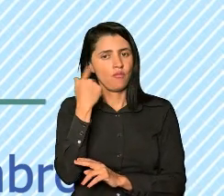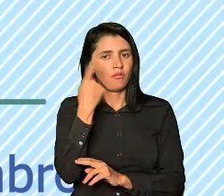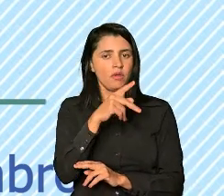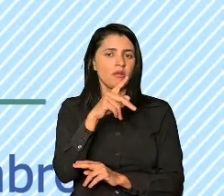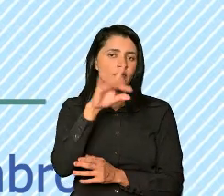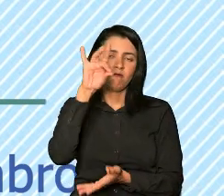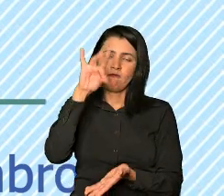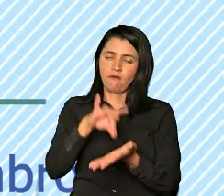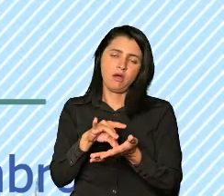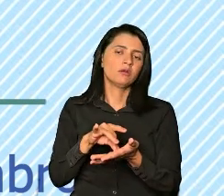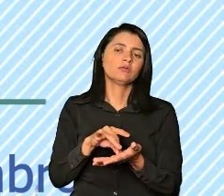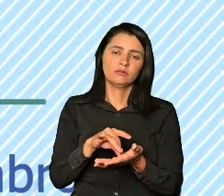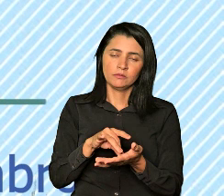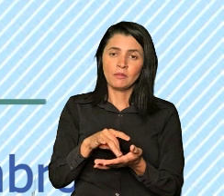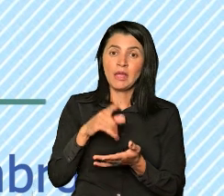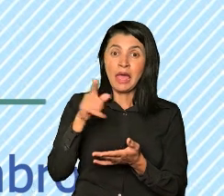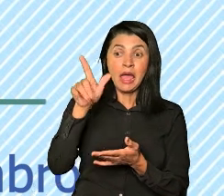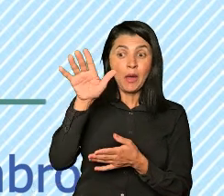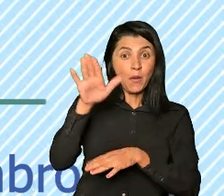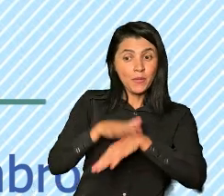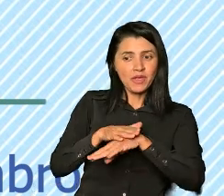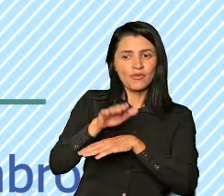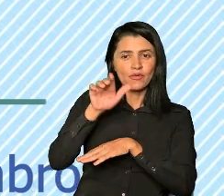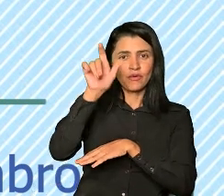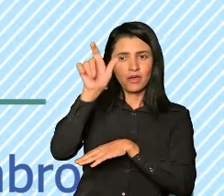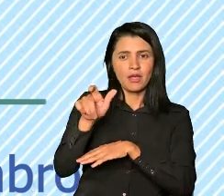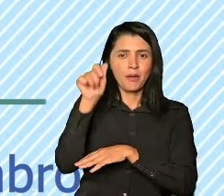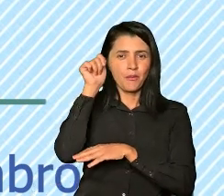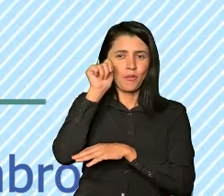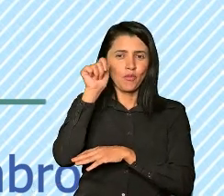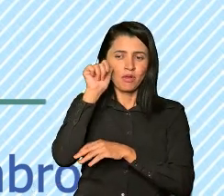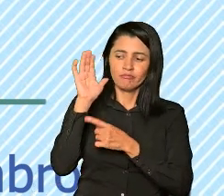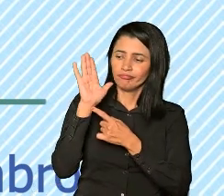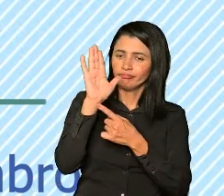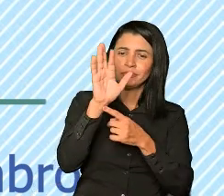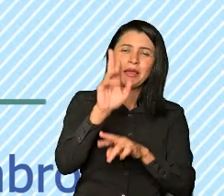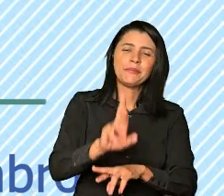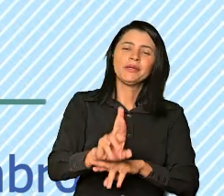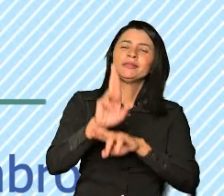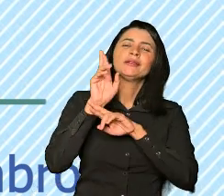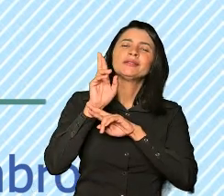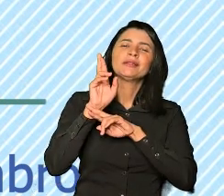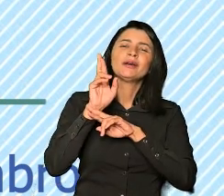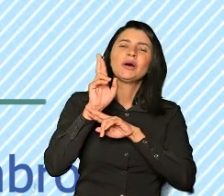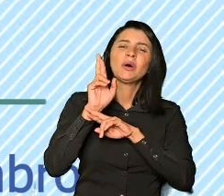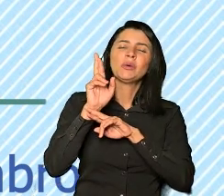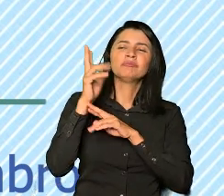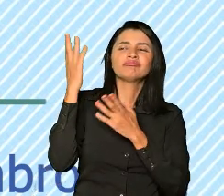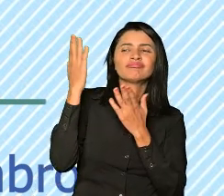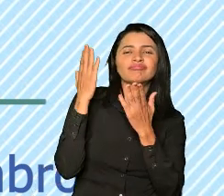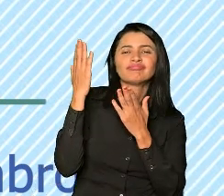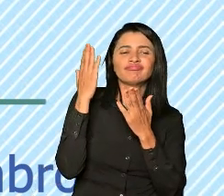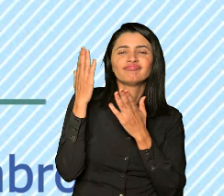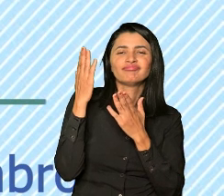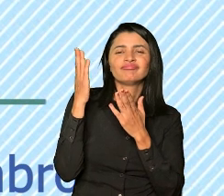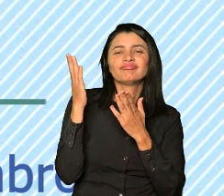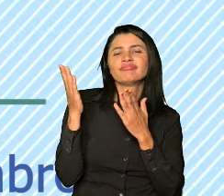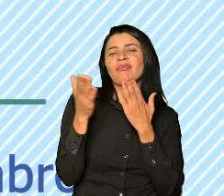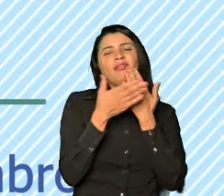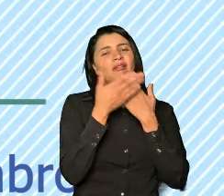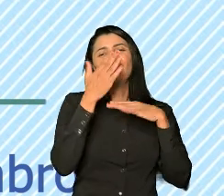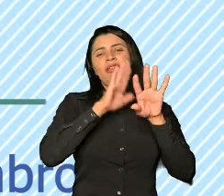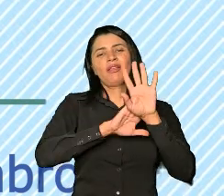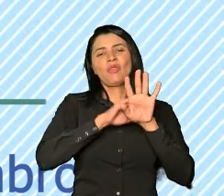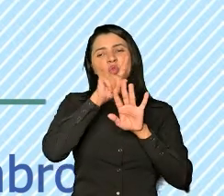fato. Quando a mulher aparece, ela aparece como uma representação alegórica e não como sujeito